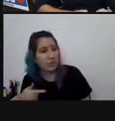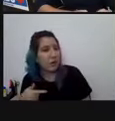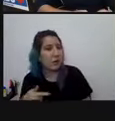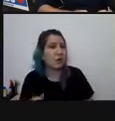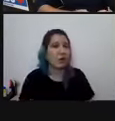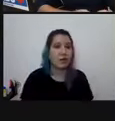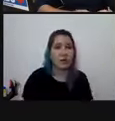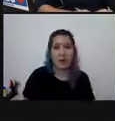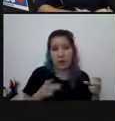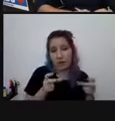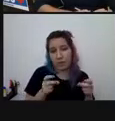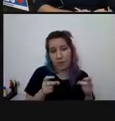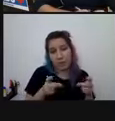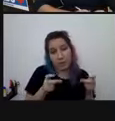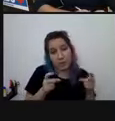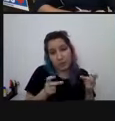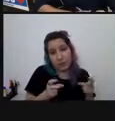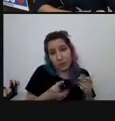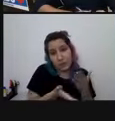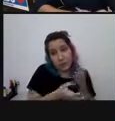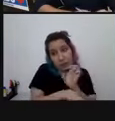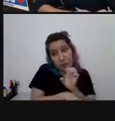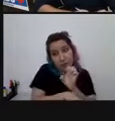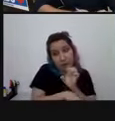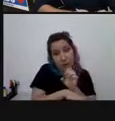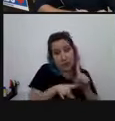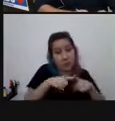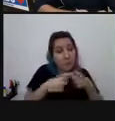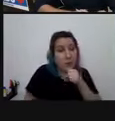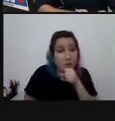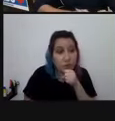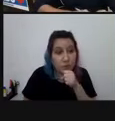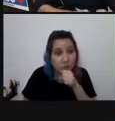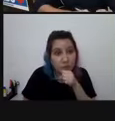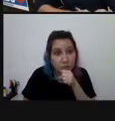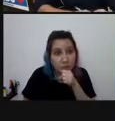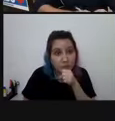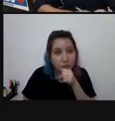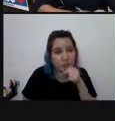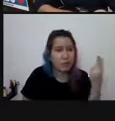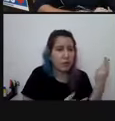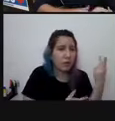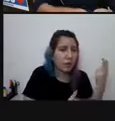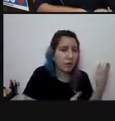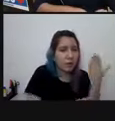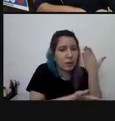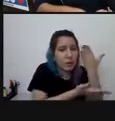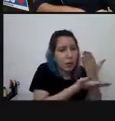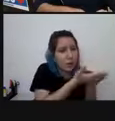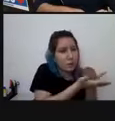ocioso, então esse público é muito interessante para a cidade, como as escolas, né? Eu costumo dizer,